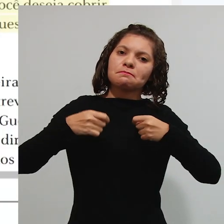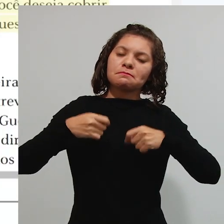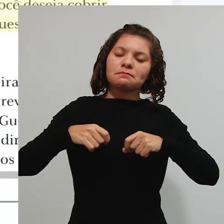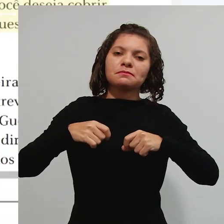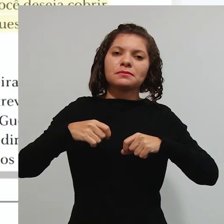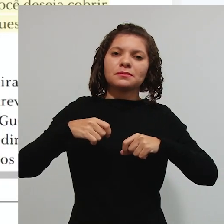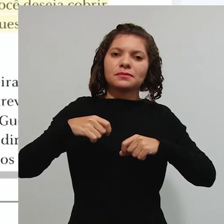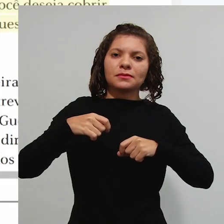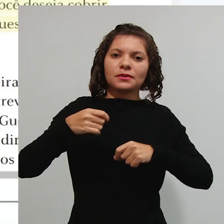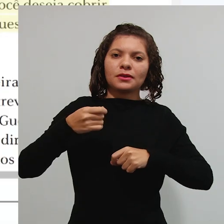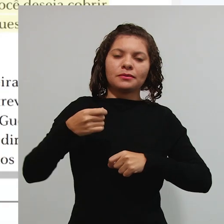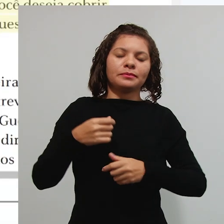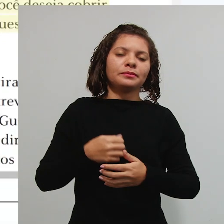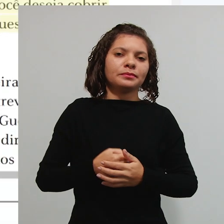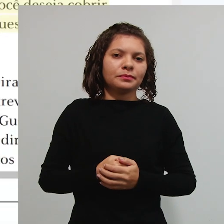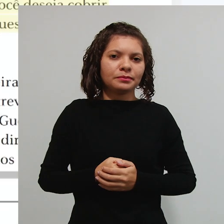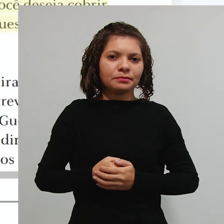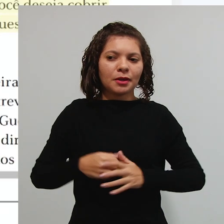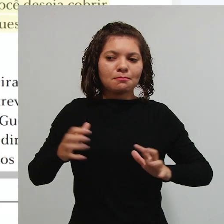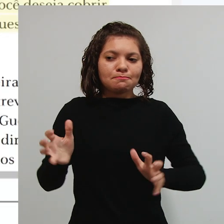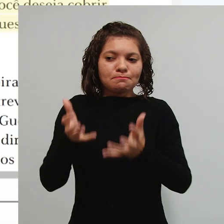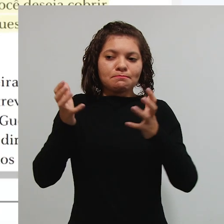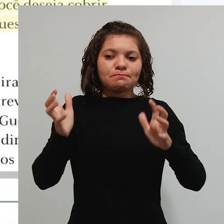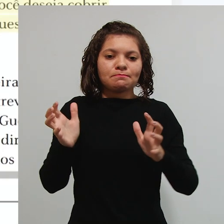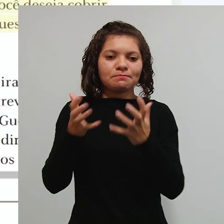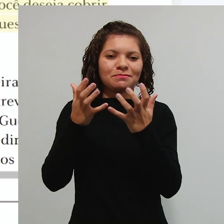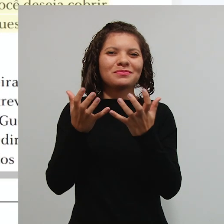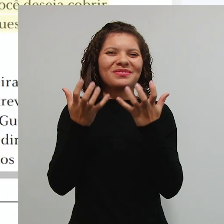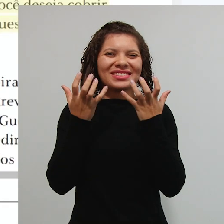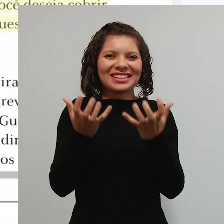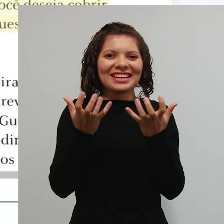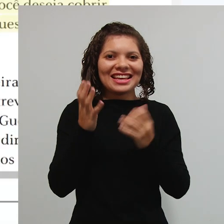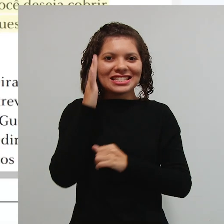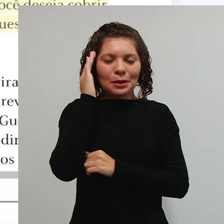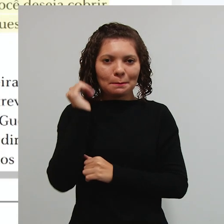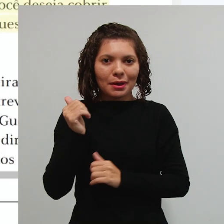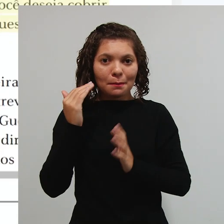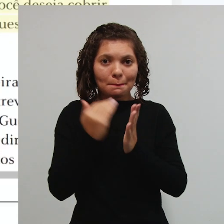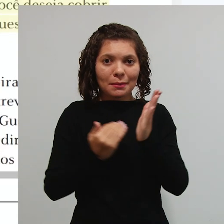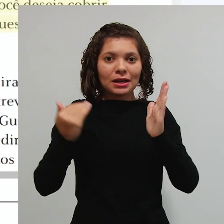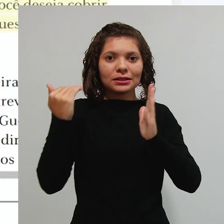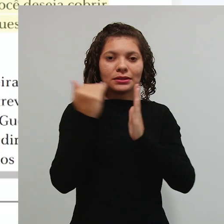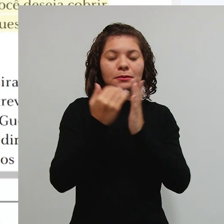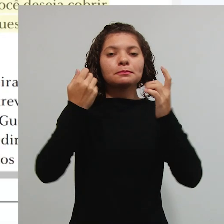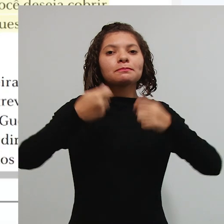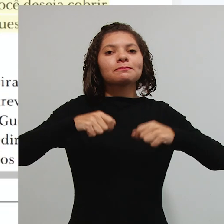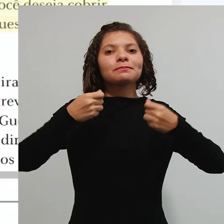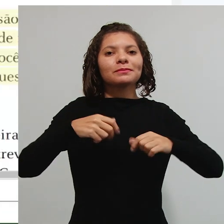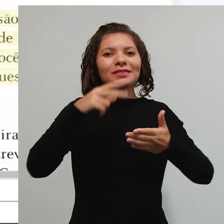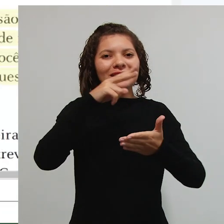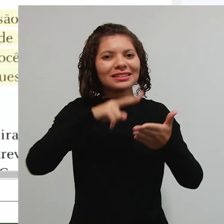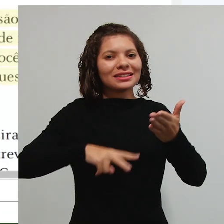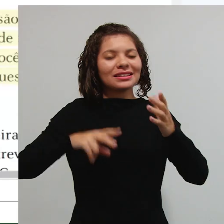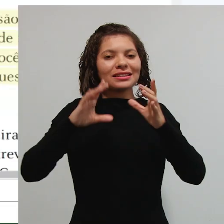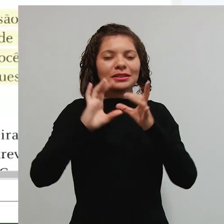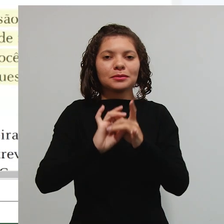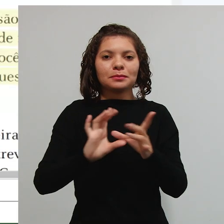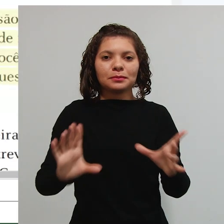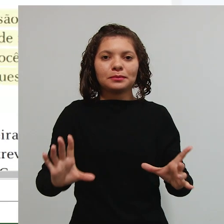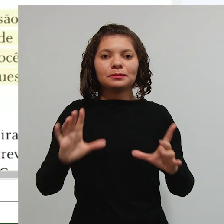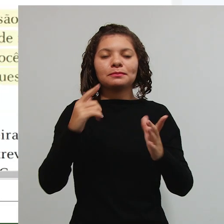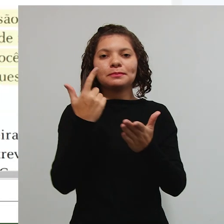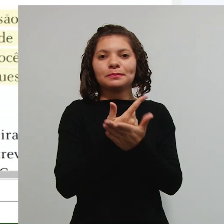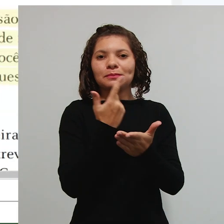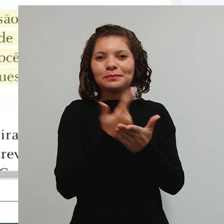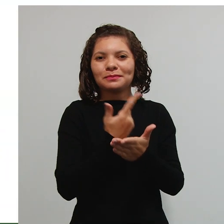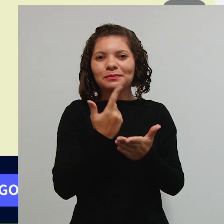a discussão desse grupo. Então, se você quiser saber mais, todos os elementos você tem que ler, é claro, né? Estão disponíveis aqui no livro do